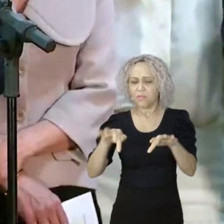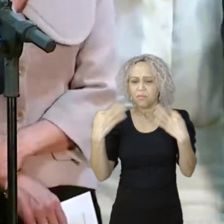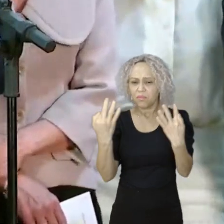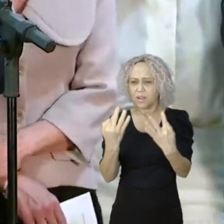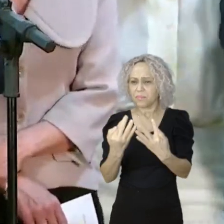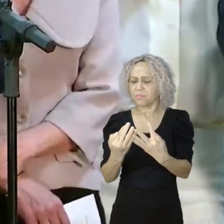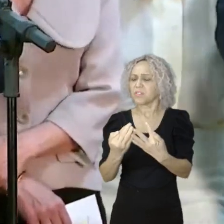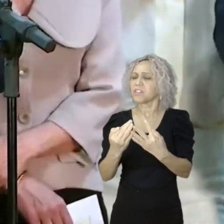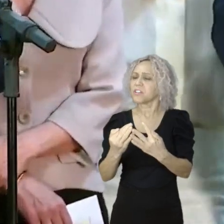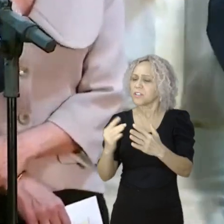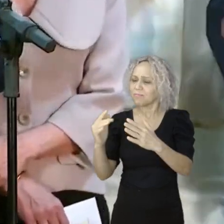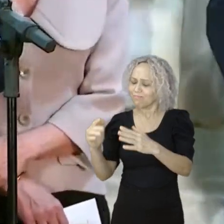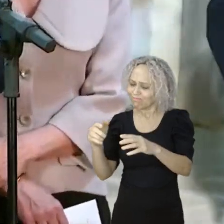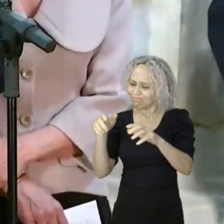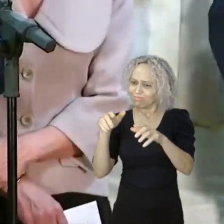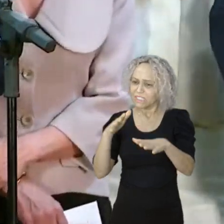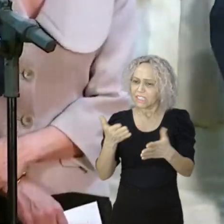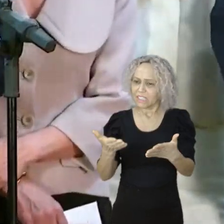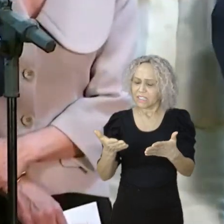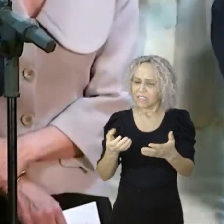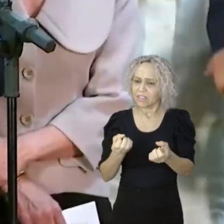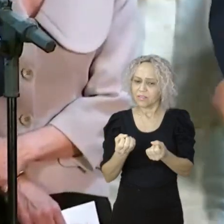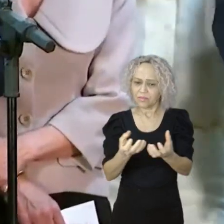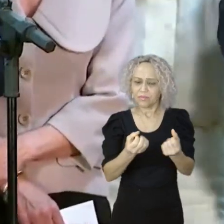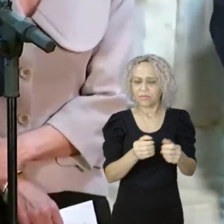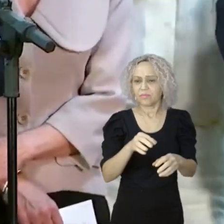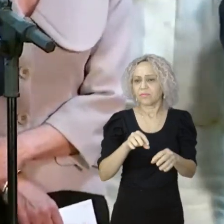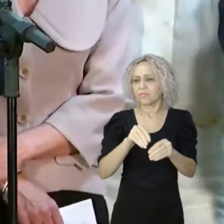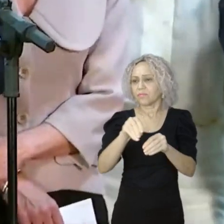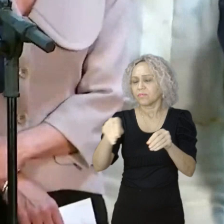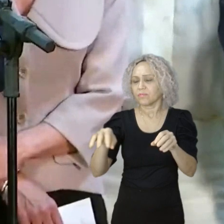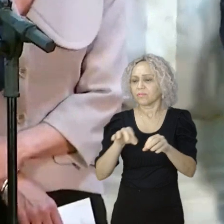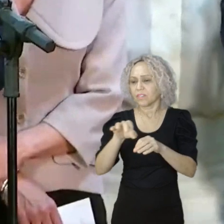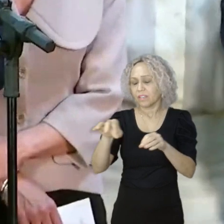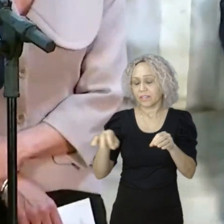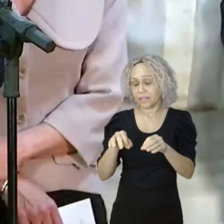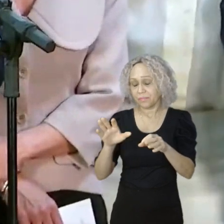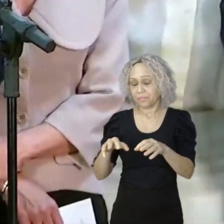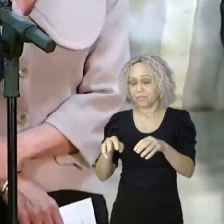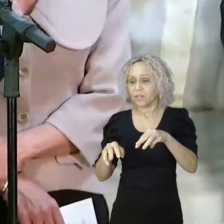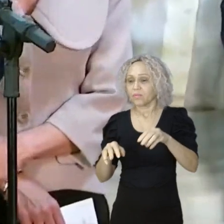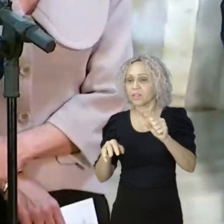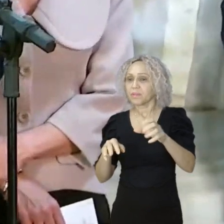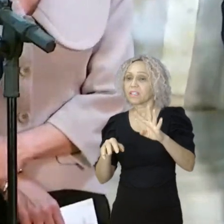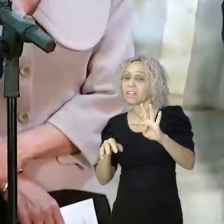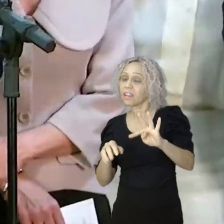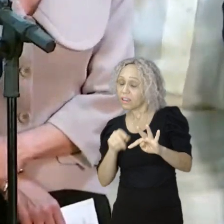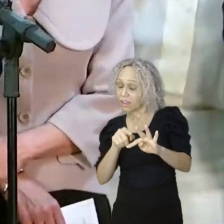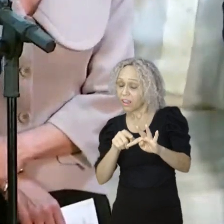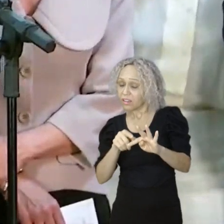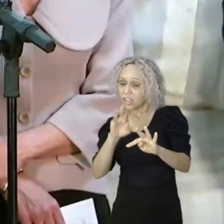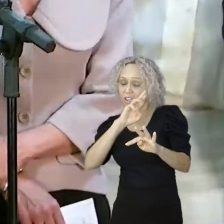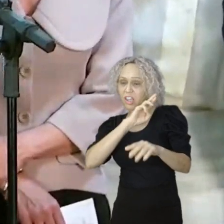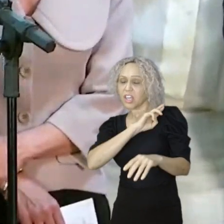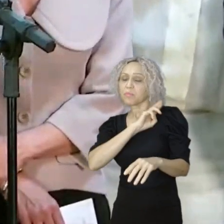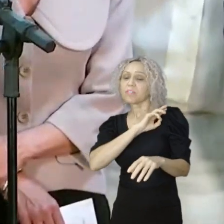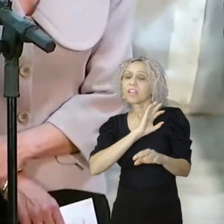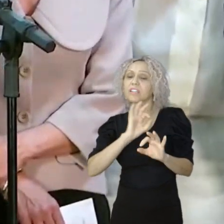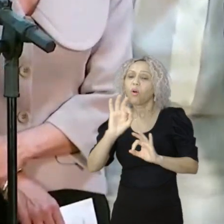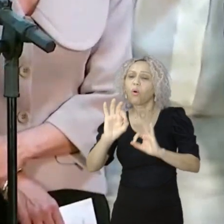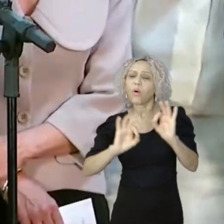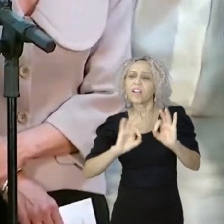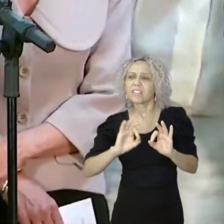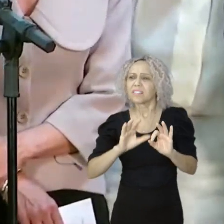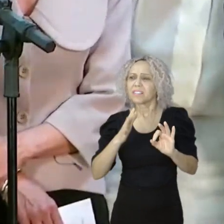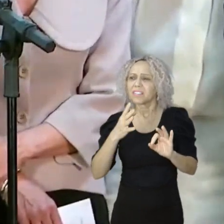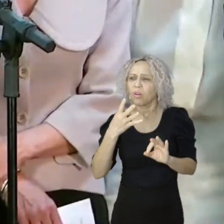movimento dos trabalhadores e trabalhadoras rurais sem terra, o MST, tem responsabilidade de ter organizado cerca